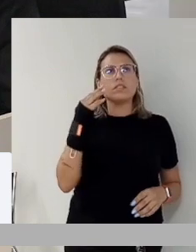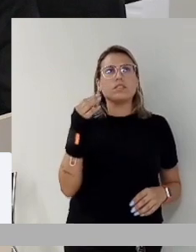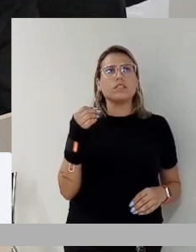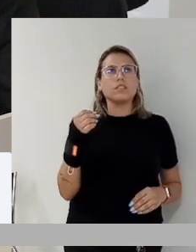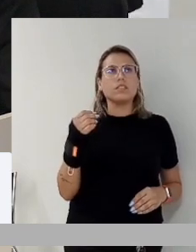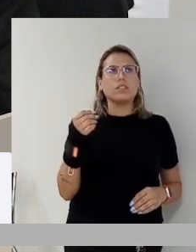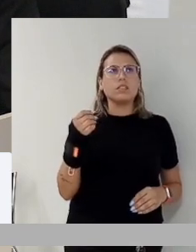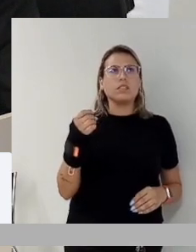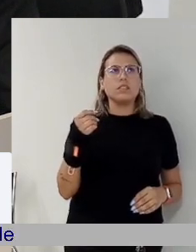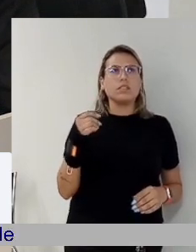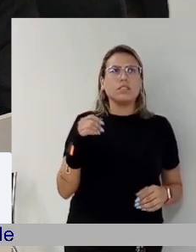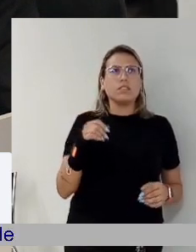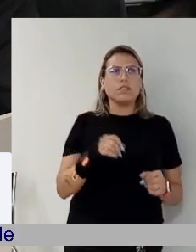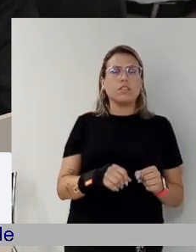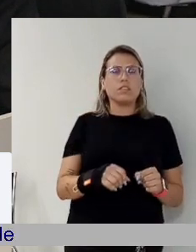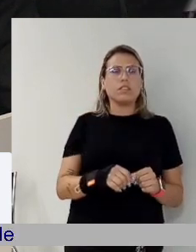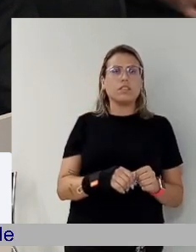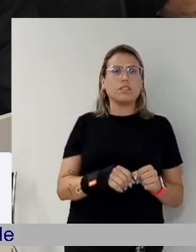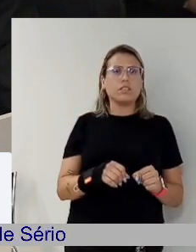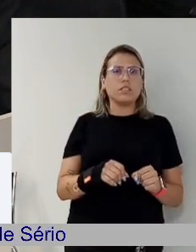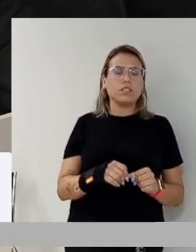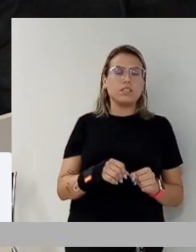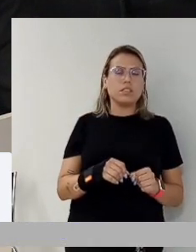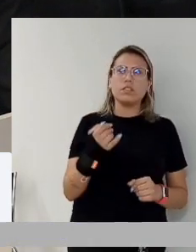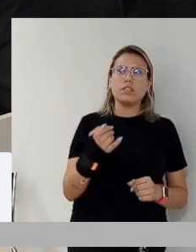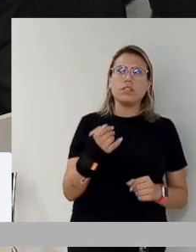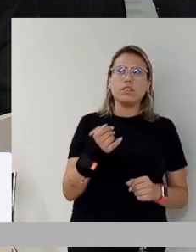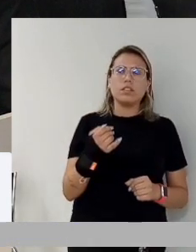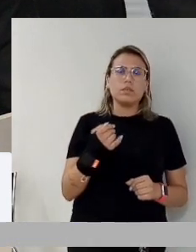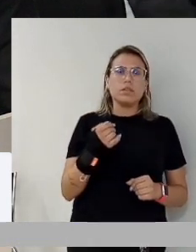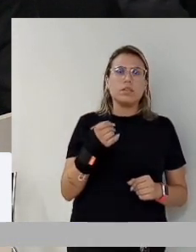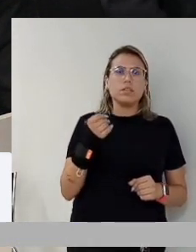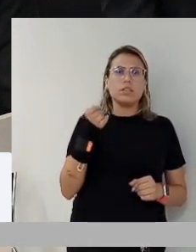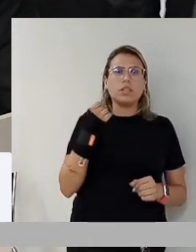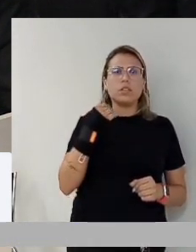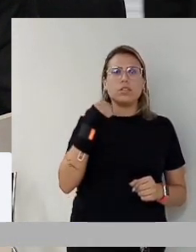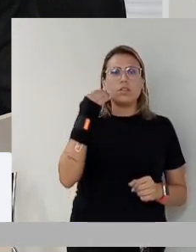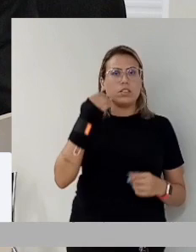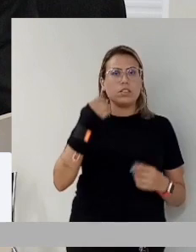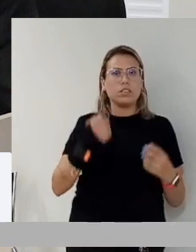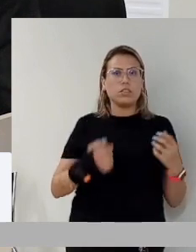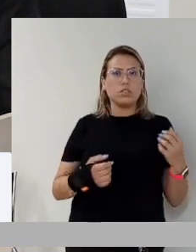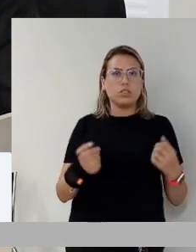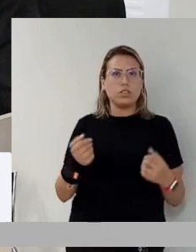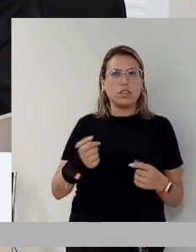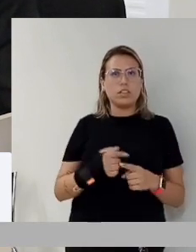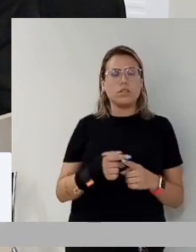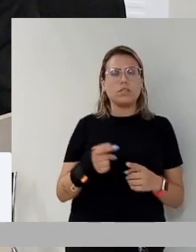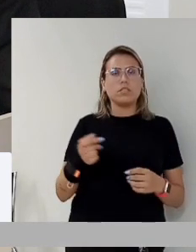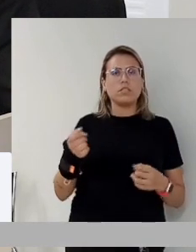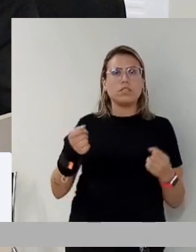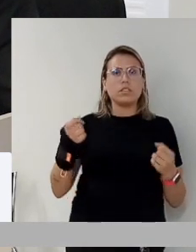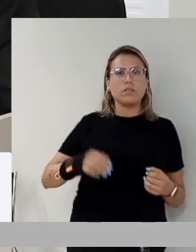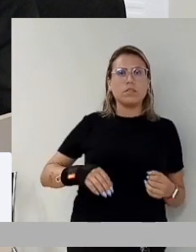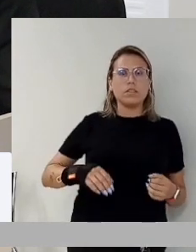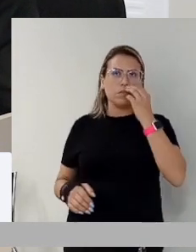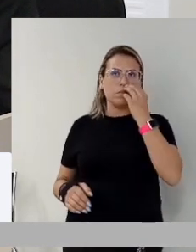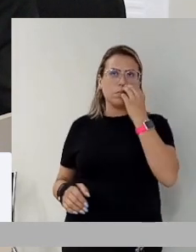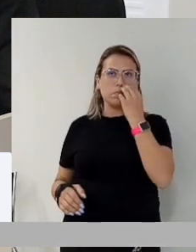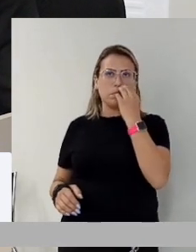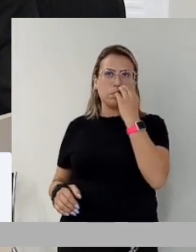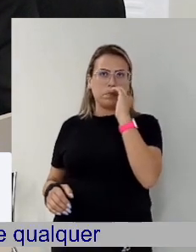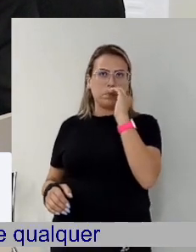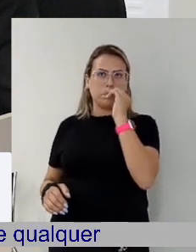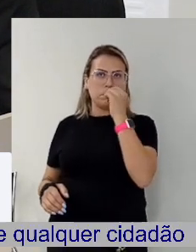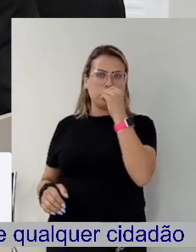rilson o que é que pode ser feito para fazer aproveitamento ET porque eu não entendo muito de carro mas um carro parado Berg entende mais que eu trabalhei em mecânica lá com